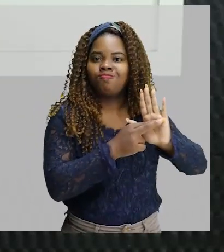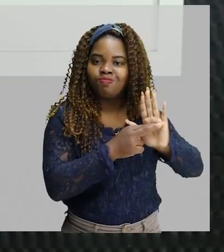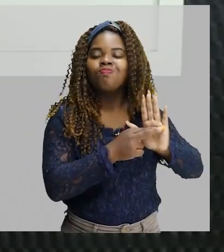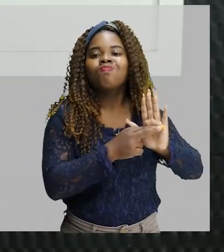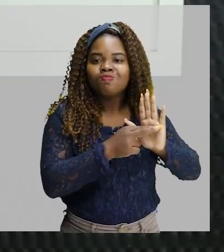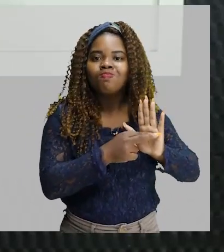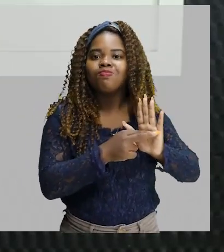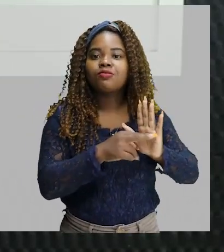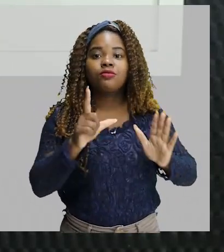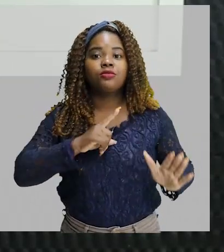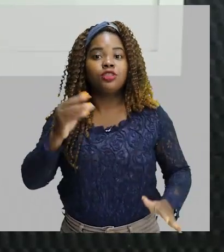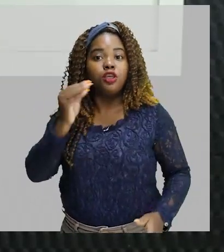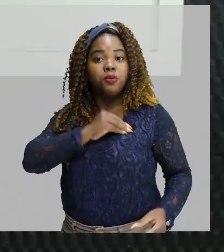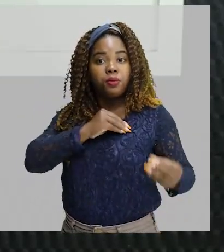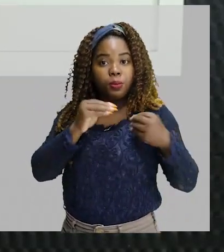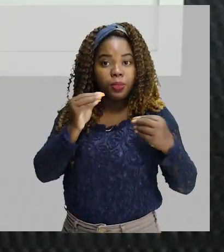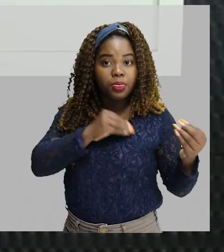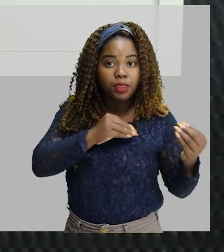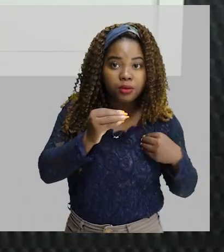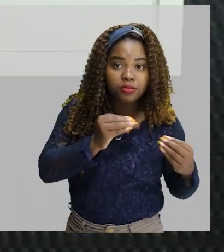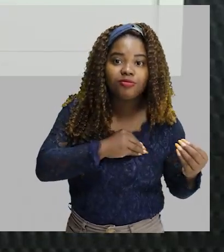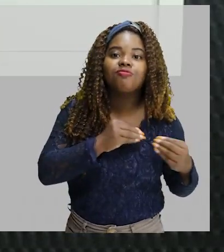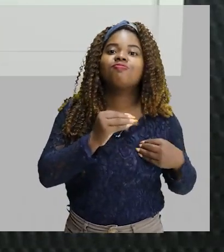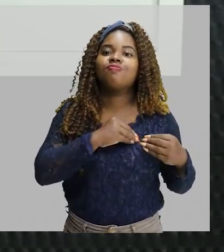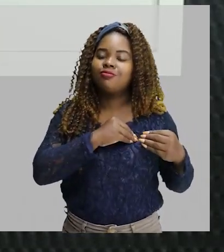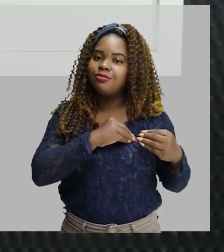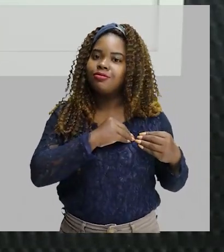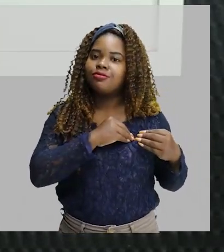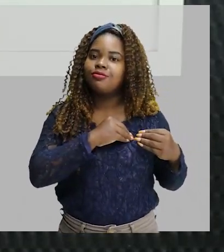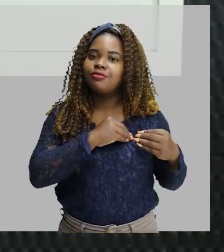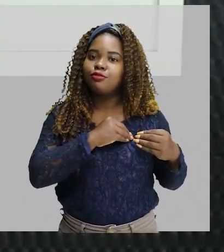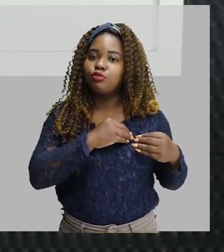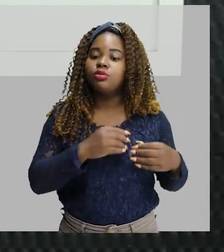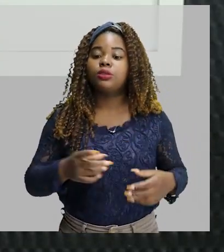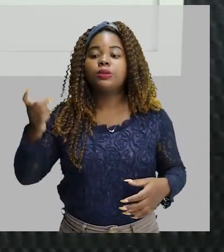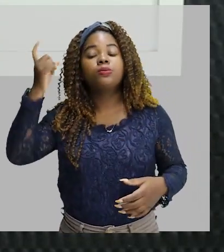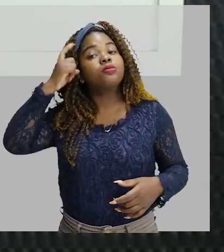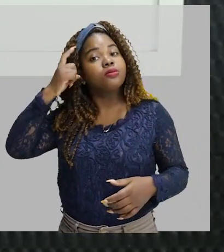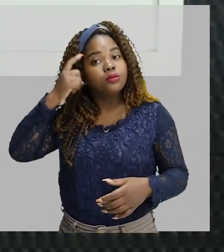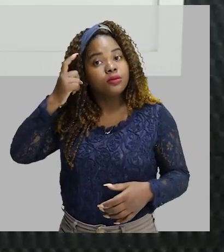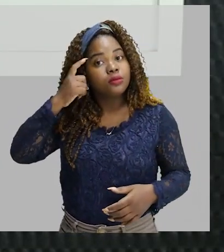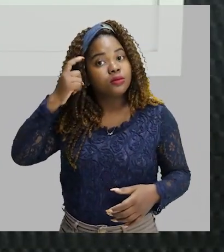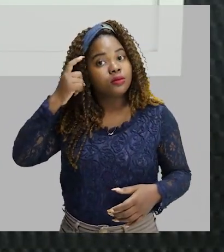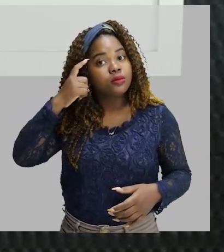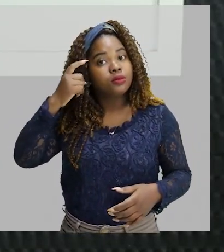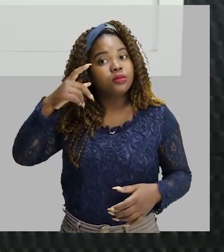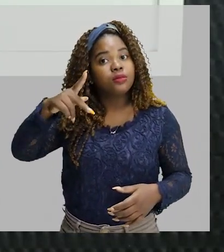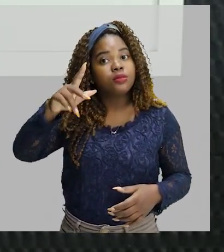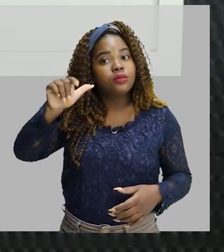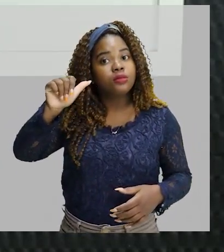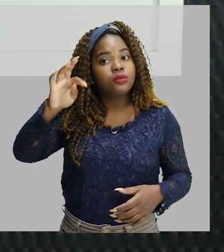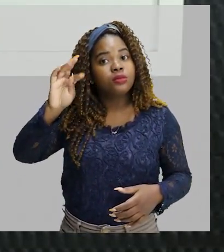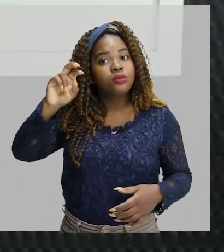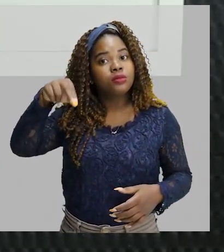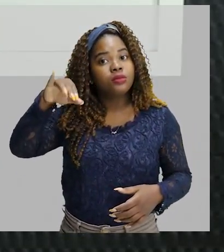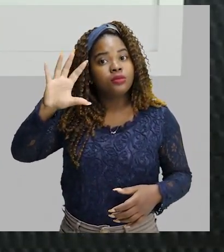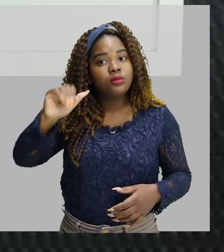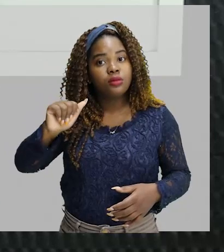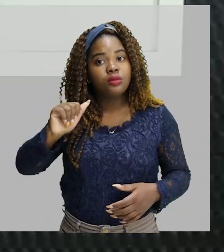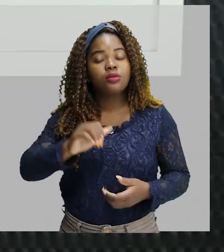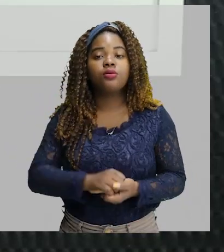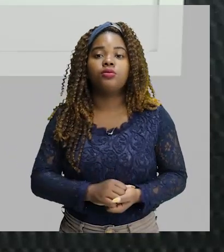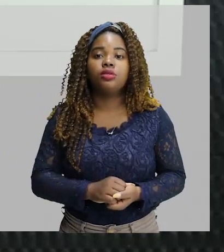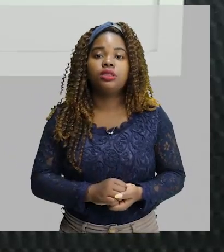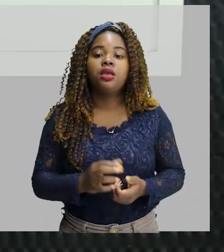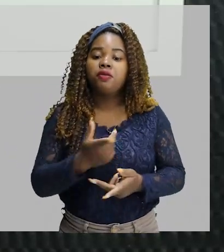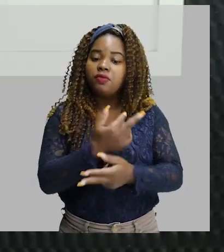de uma influência neoplatônica, porque a patrística, muitos falam por aí, que é inspirada em Platão, não deixa de